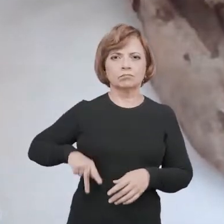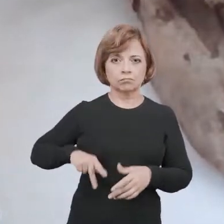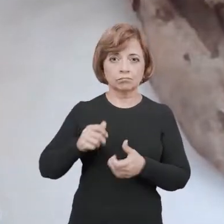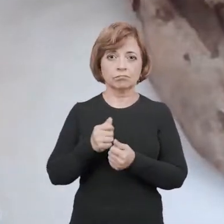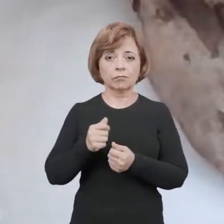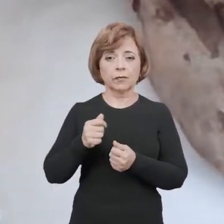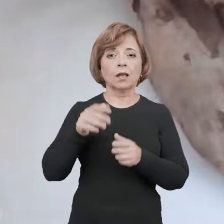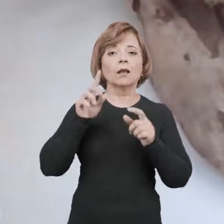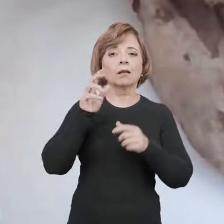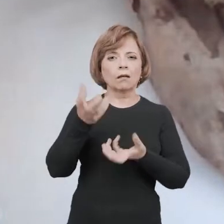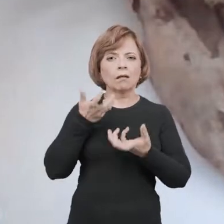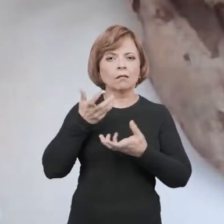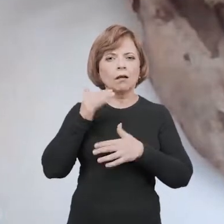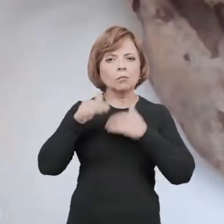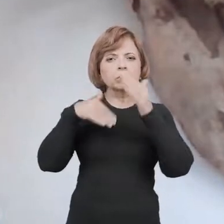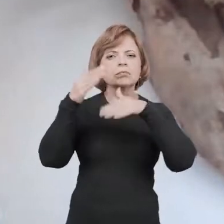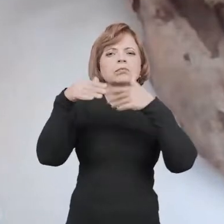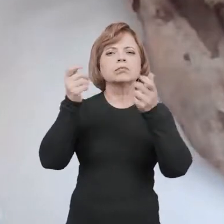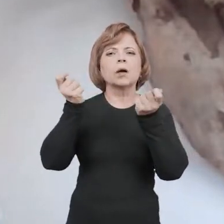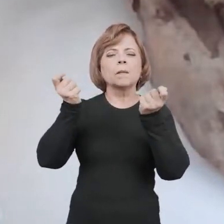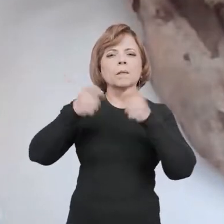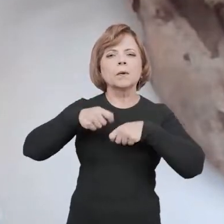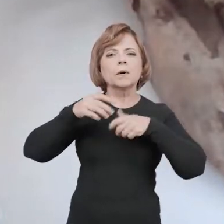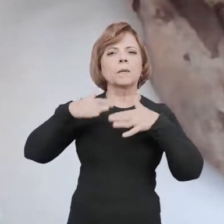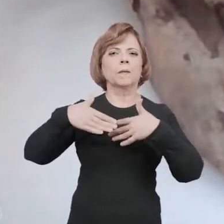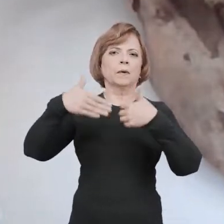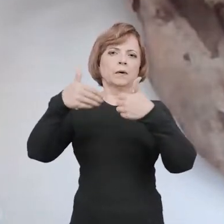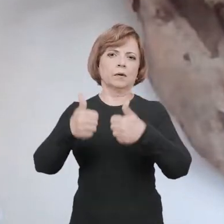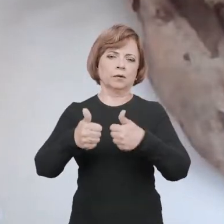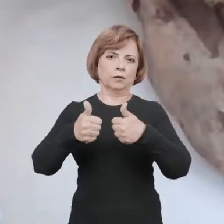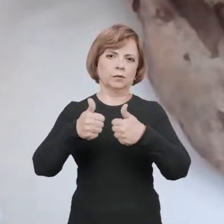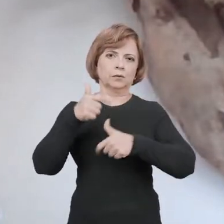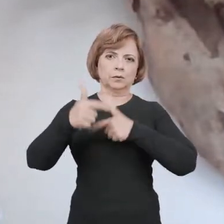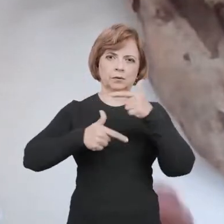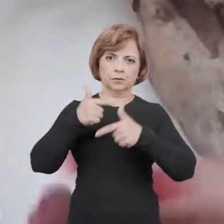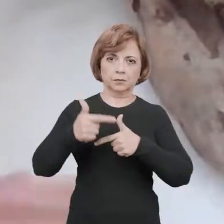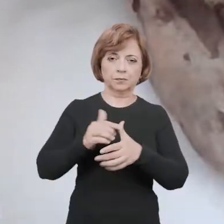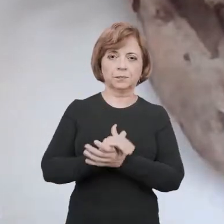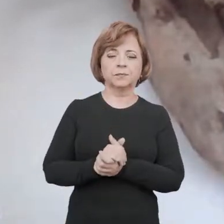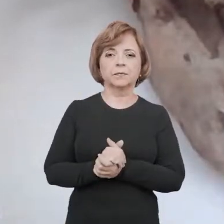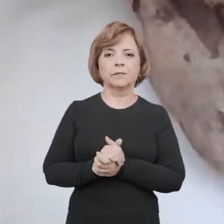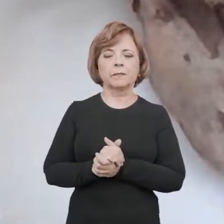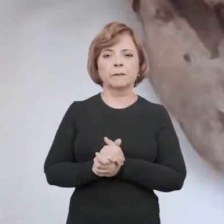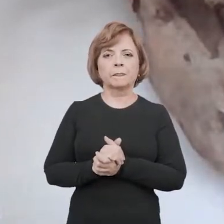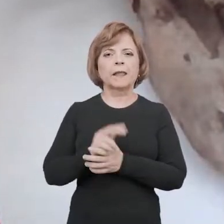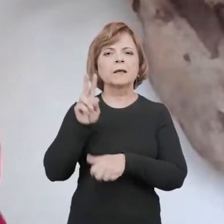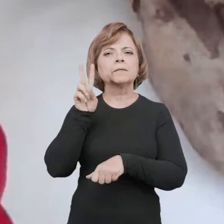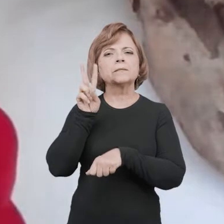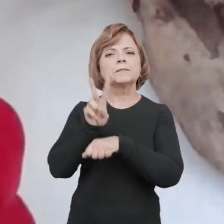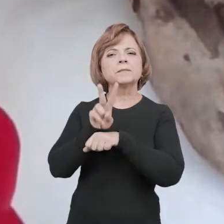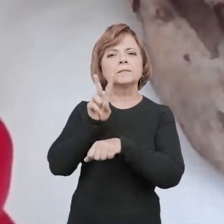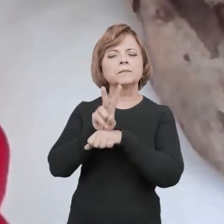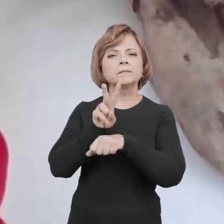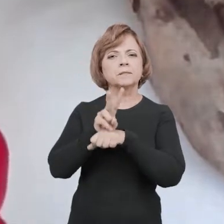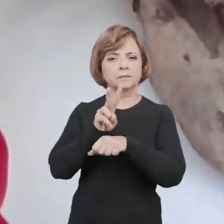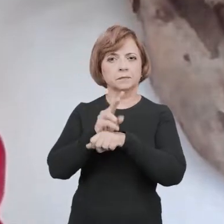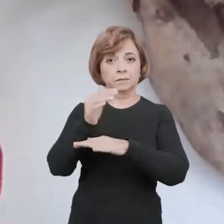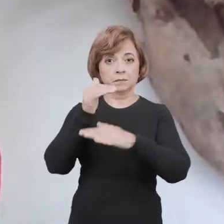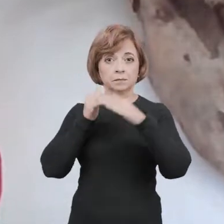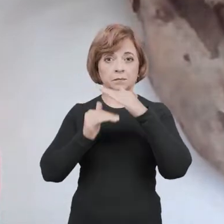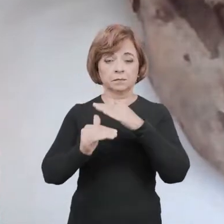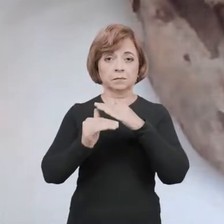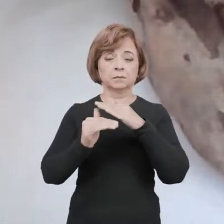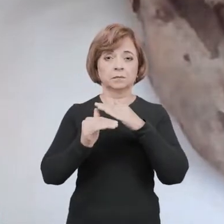o aperfeiçoamento da instituição. A previsão de atribuição da